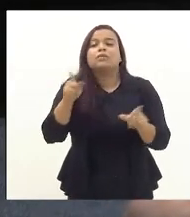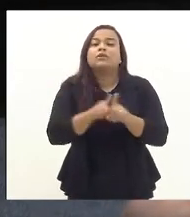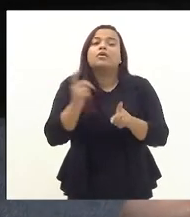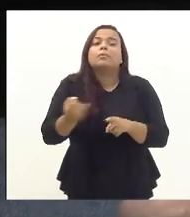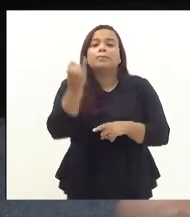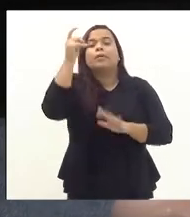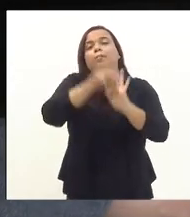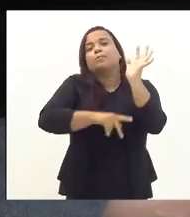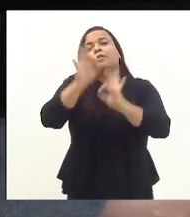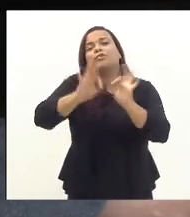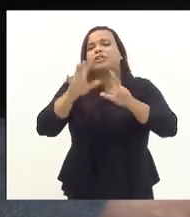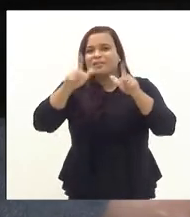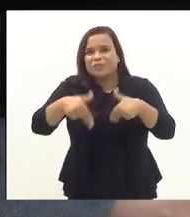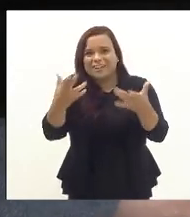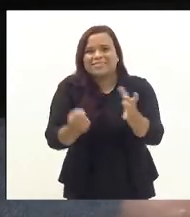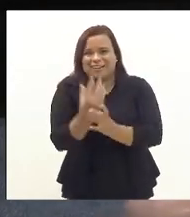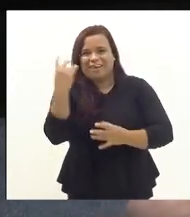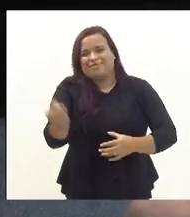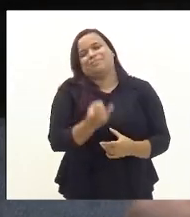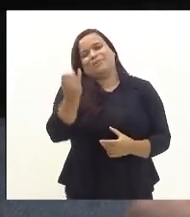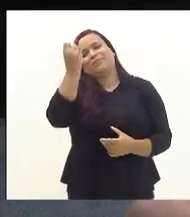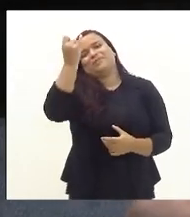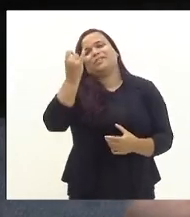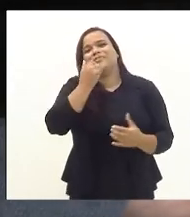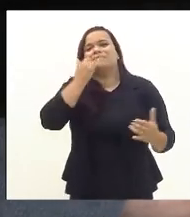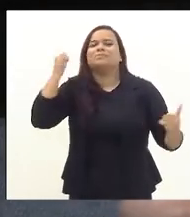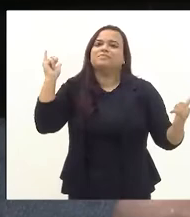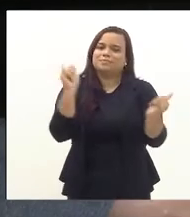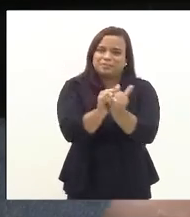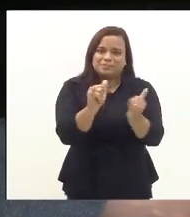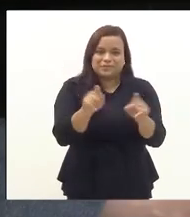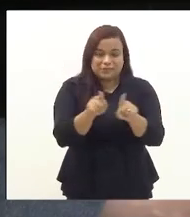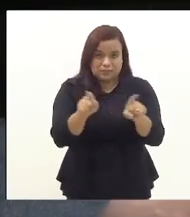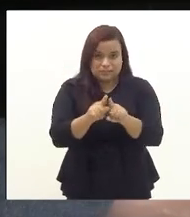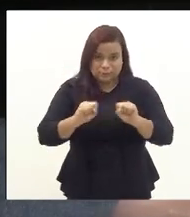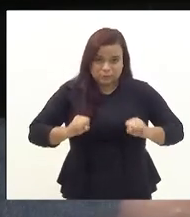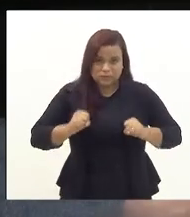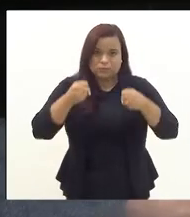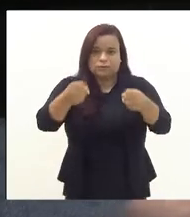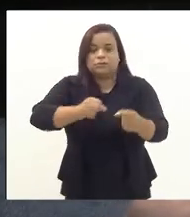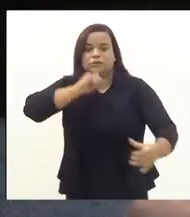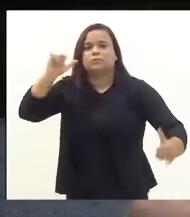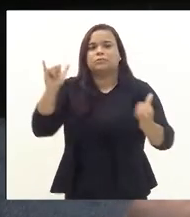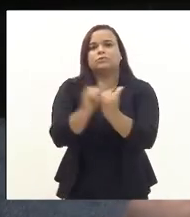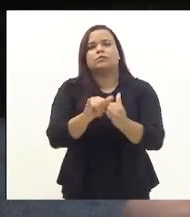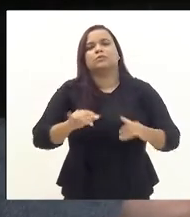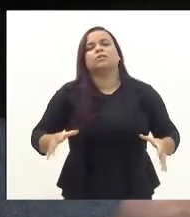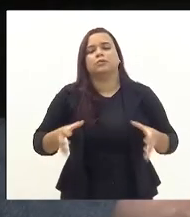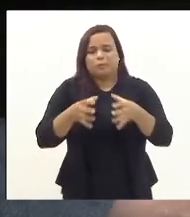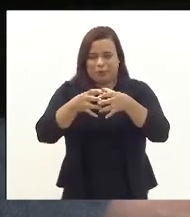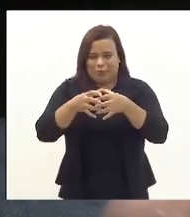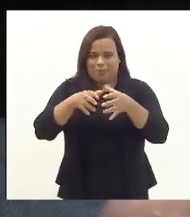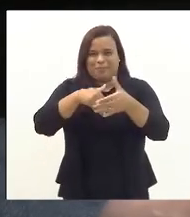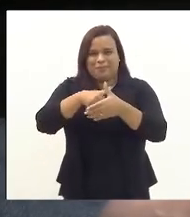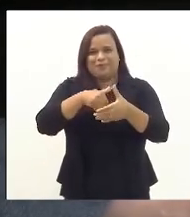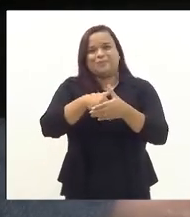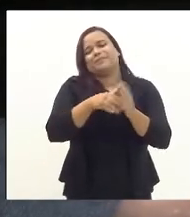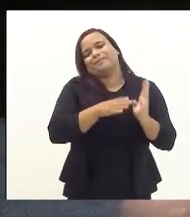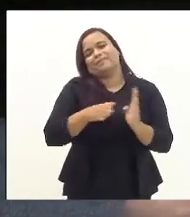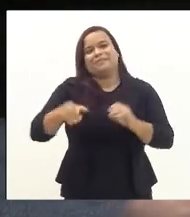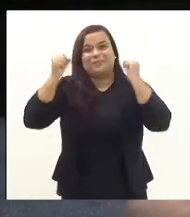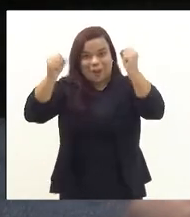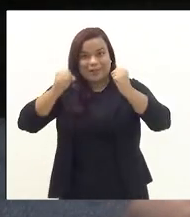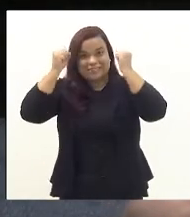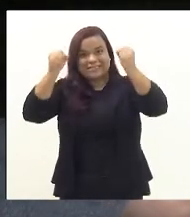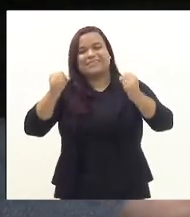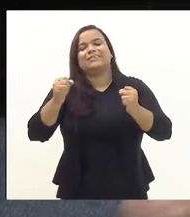ter um projeto como esse, anistiando ou buscando a anistia das torcidas organizadas, sobretudo nesse estado. E eu sempre